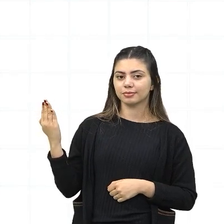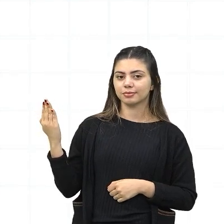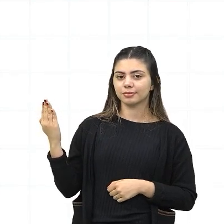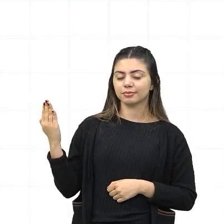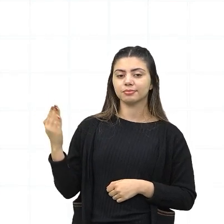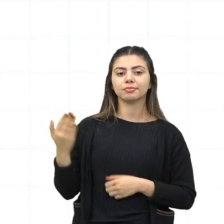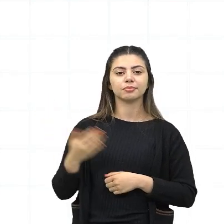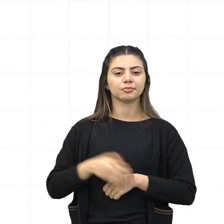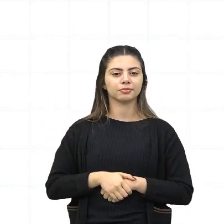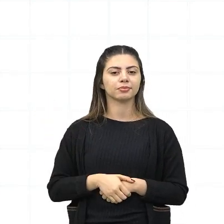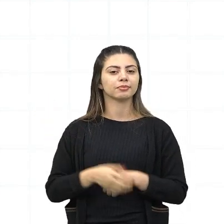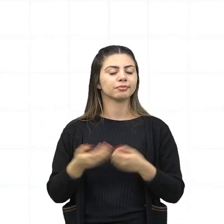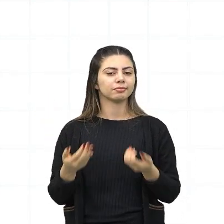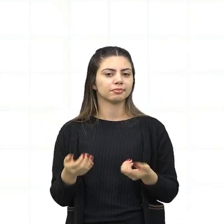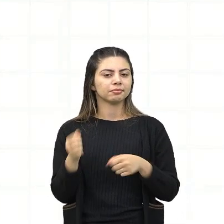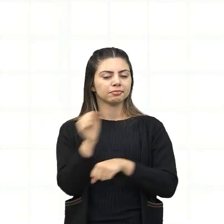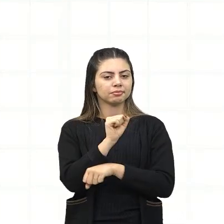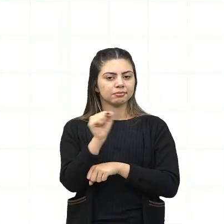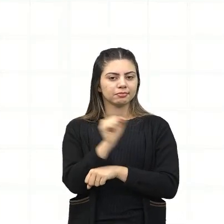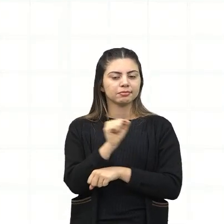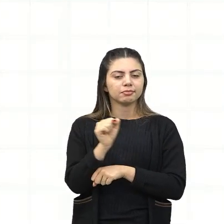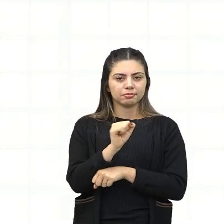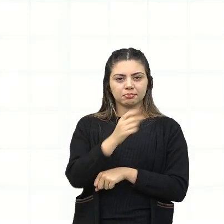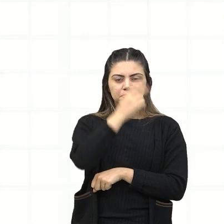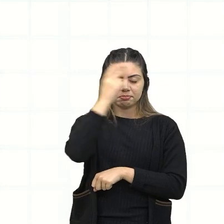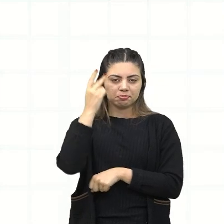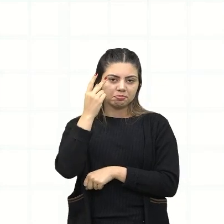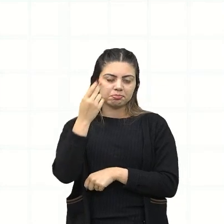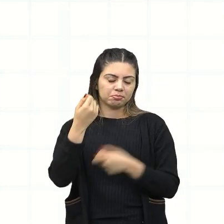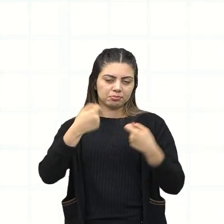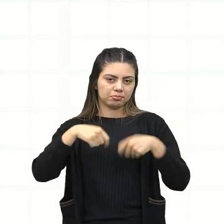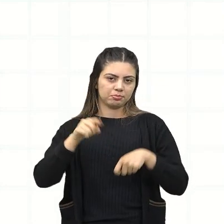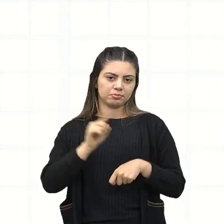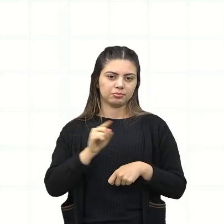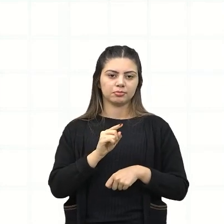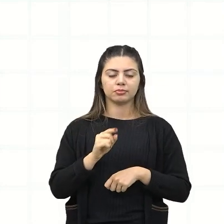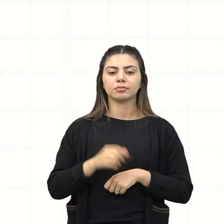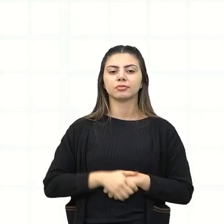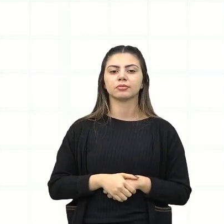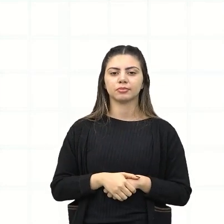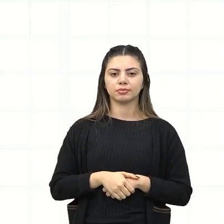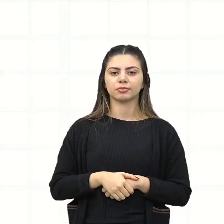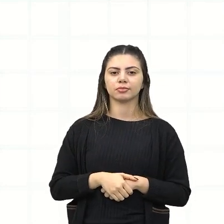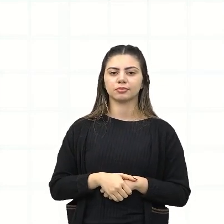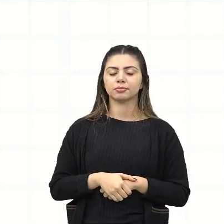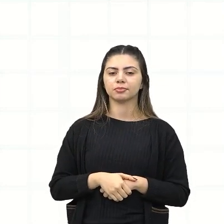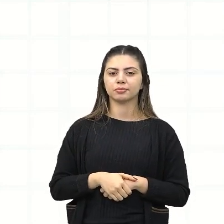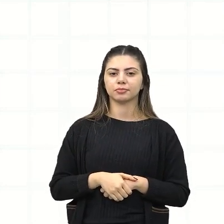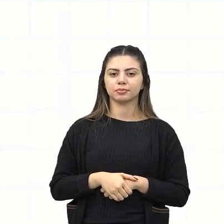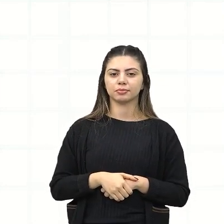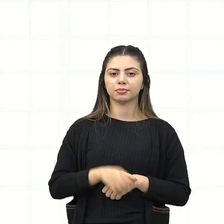Veículos autônomos, autonomous vehicles, will